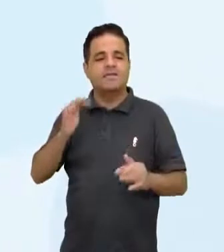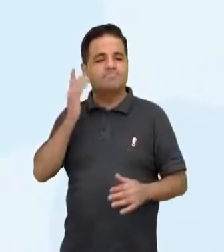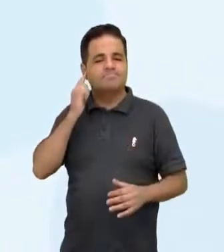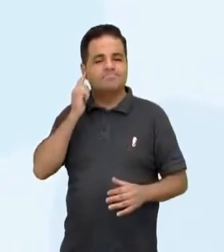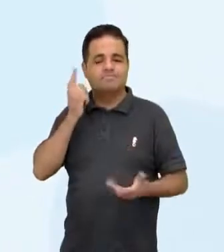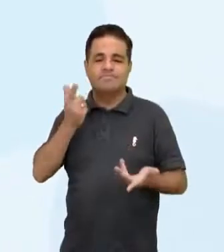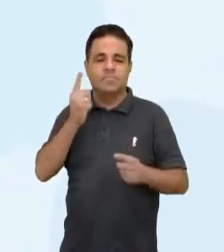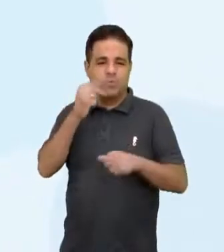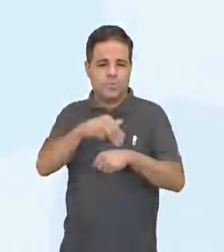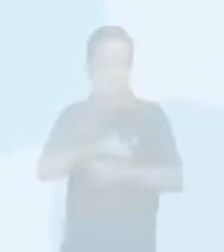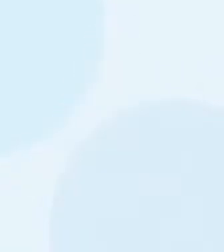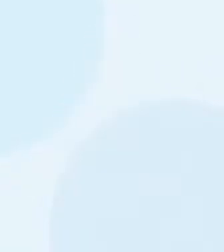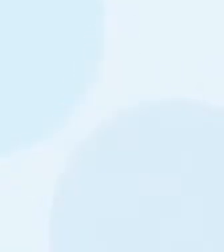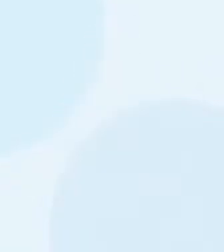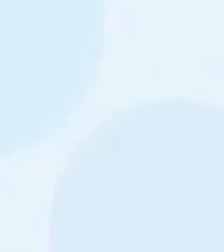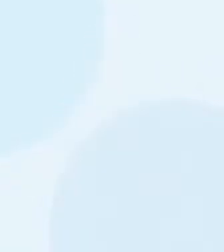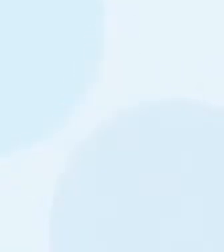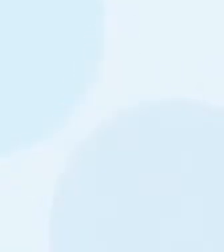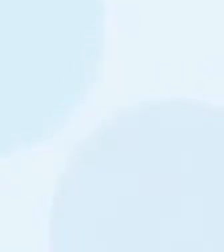minuto.